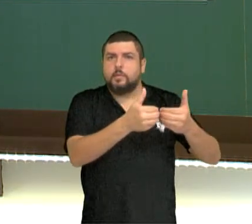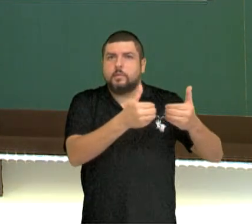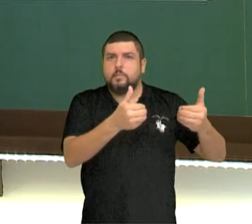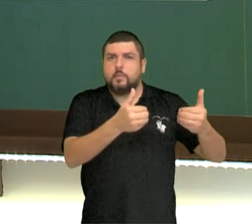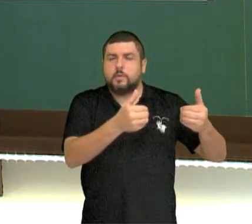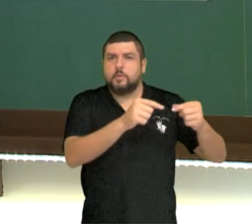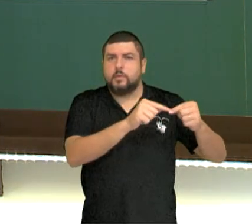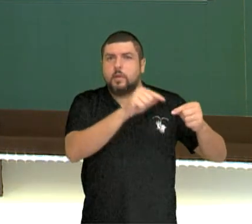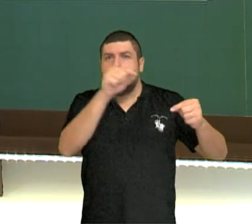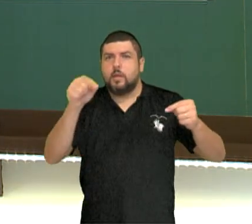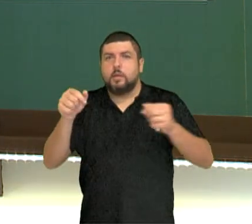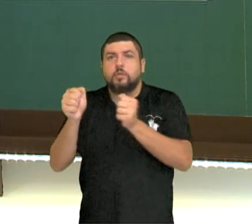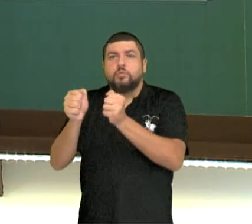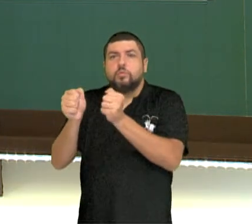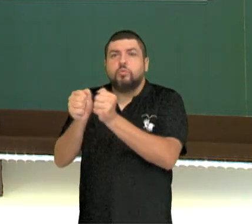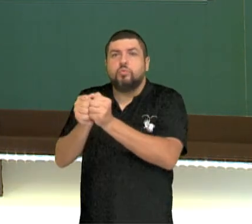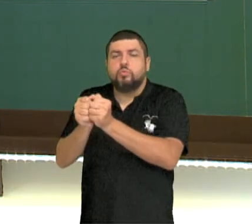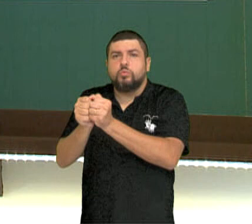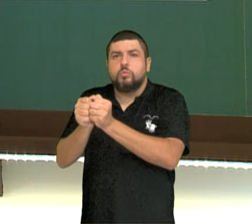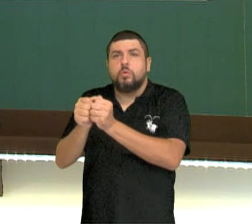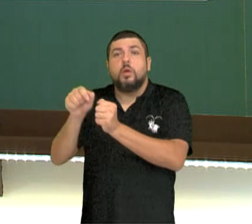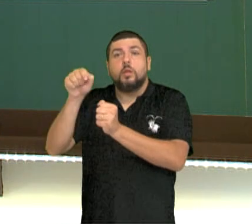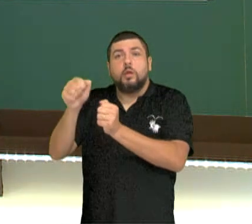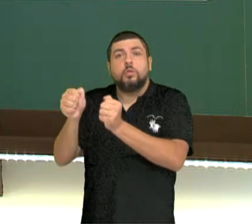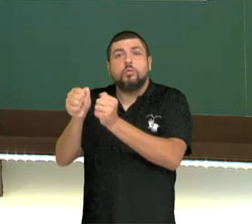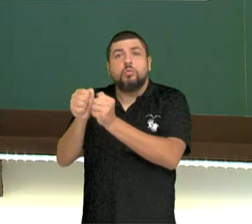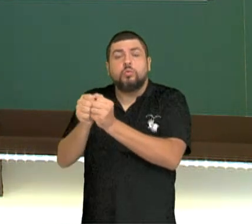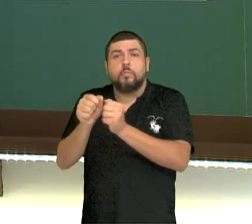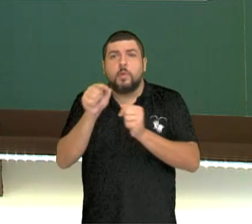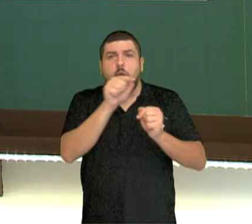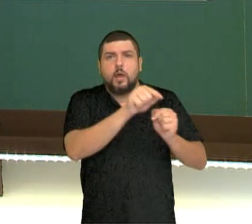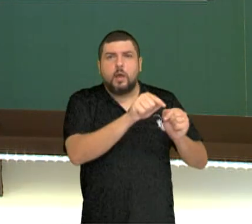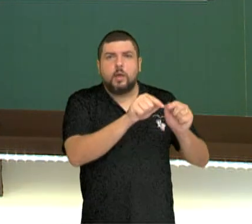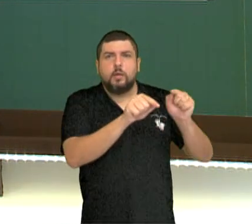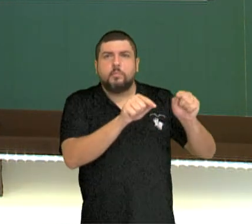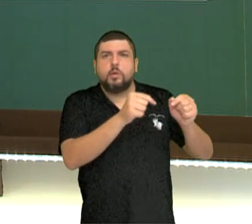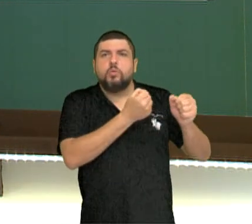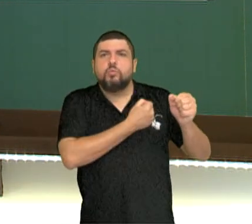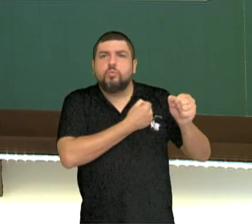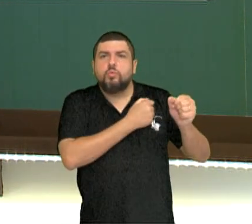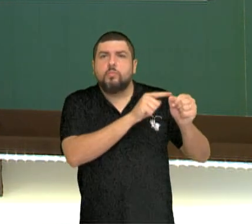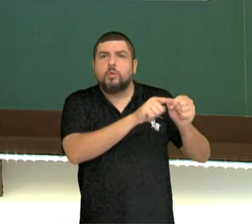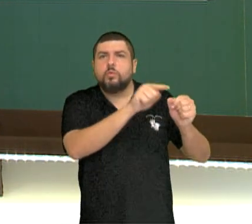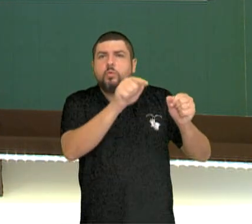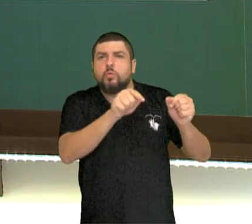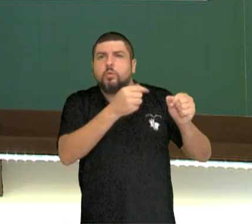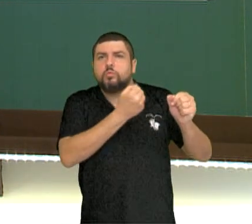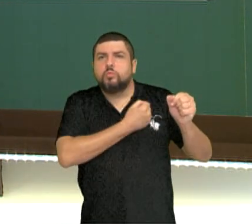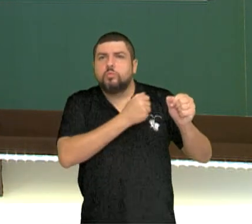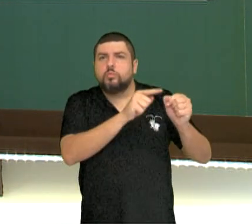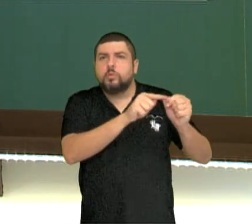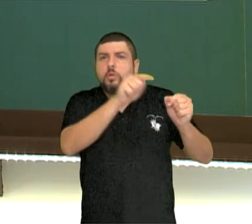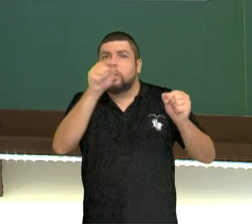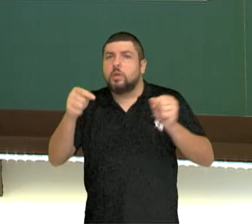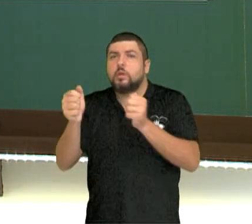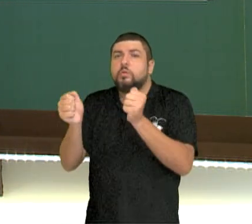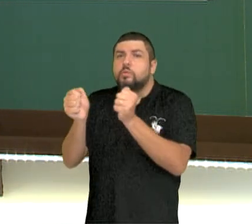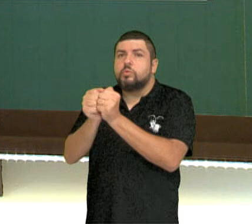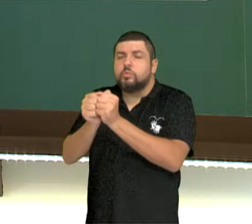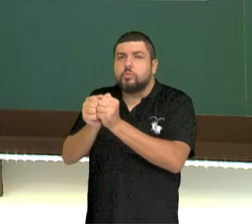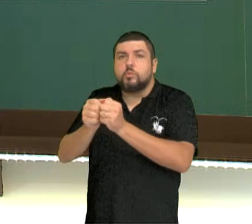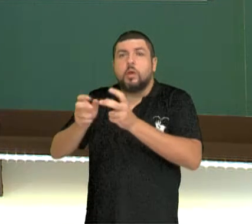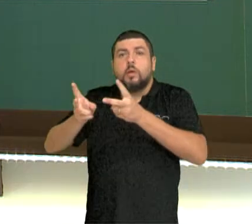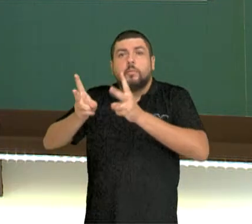imagem para ilustrar para nós essa reação, essa equação, que está bem balanceada, né? Então,